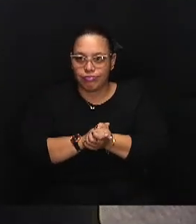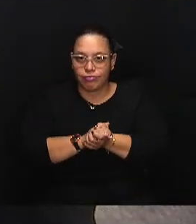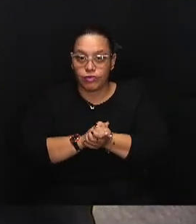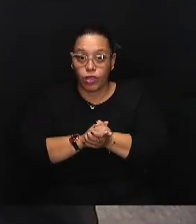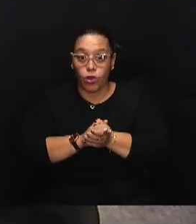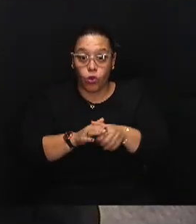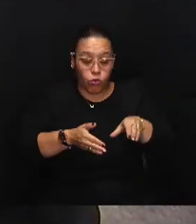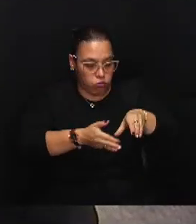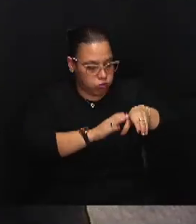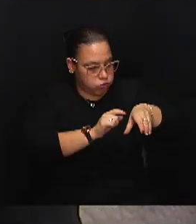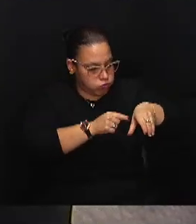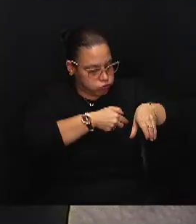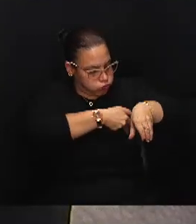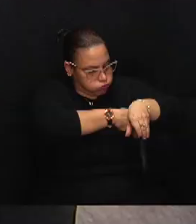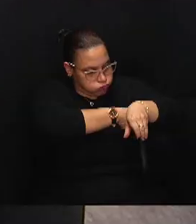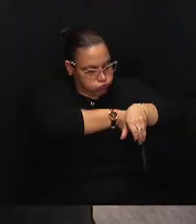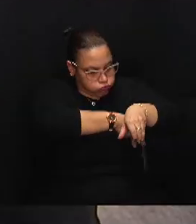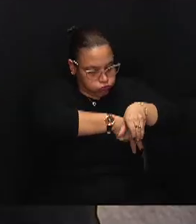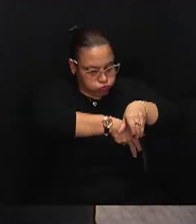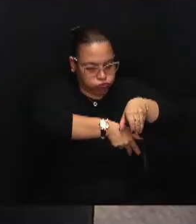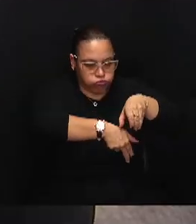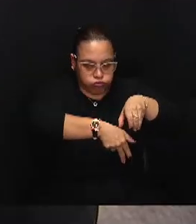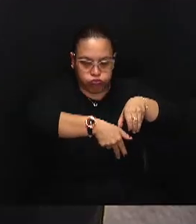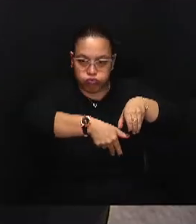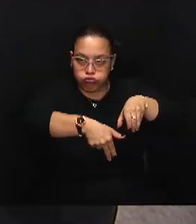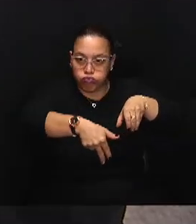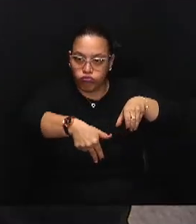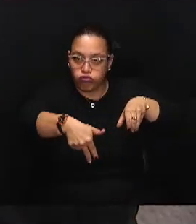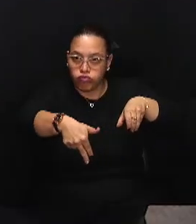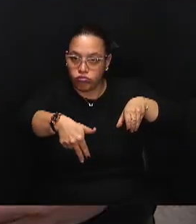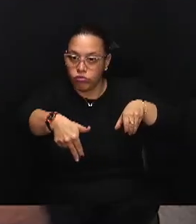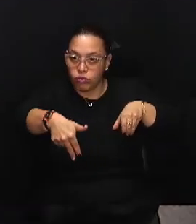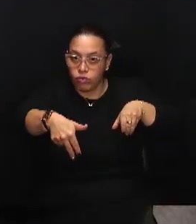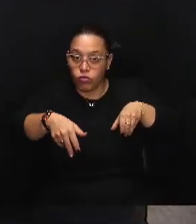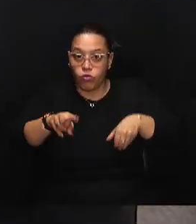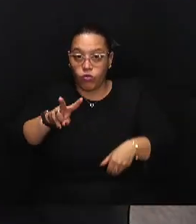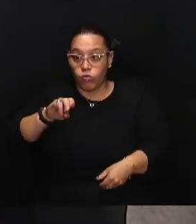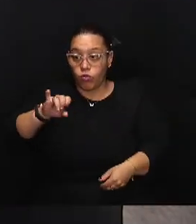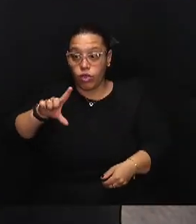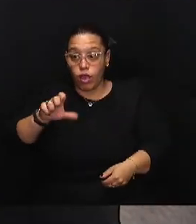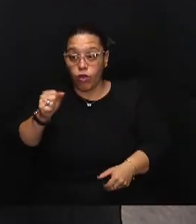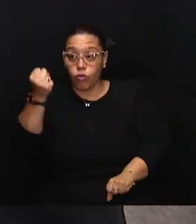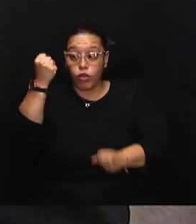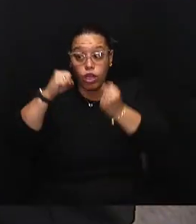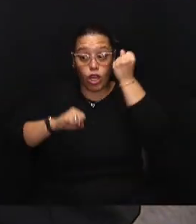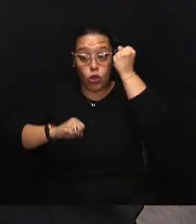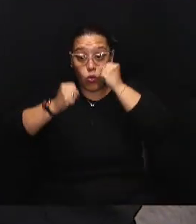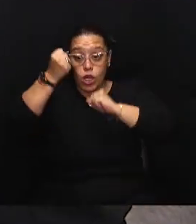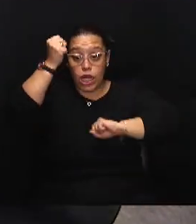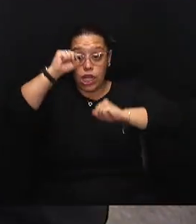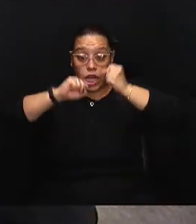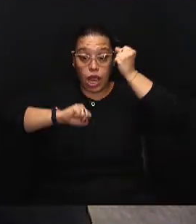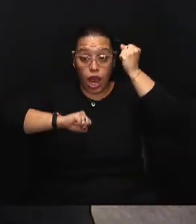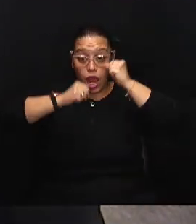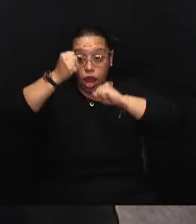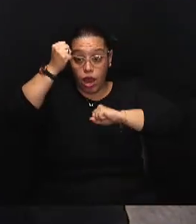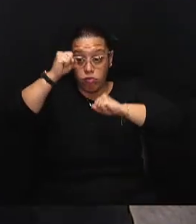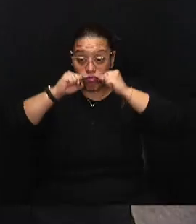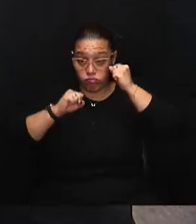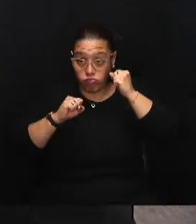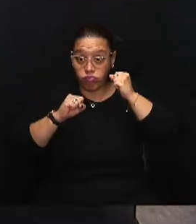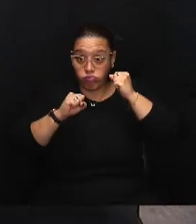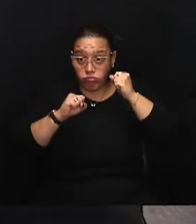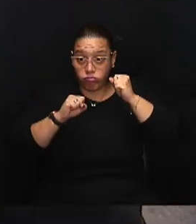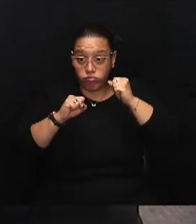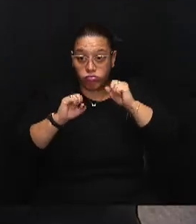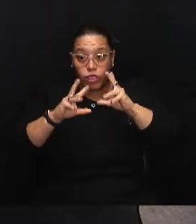túnel de pedestres que foi uma demanda da comunidade da Vila Industrial. E aí a gente pode, depois de